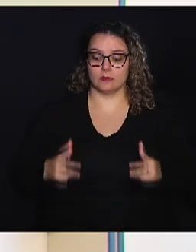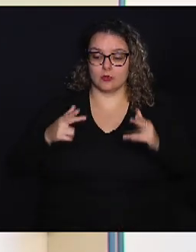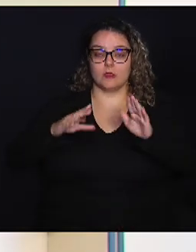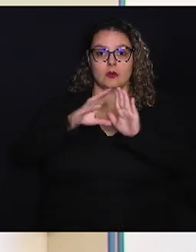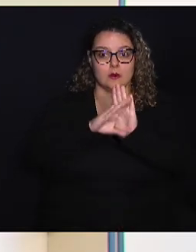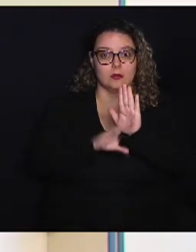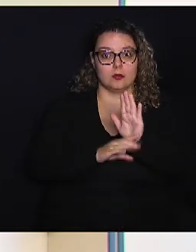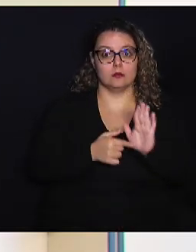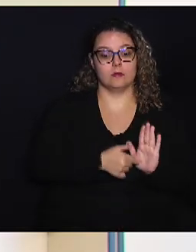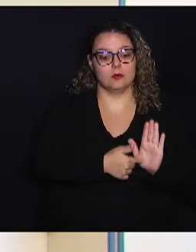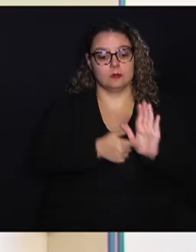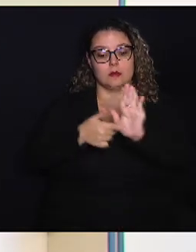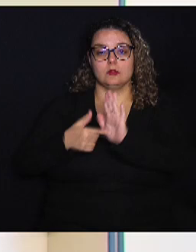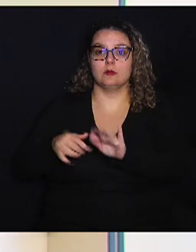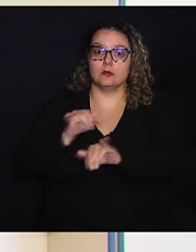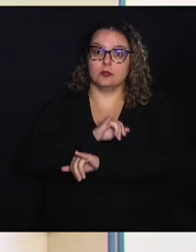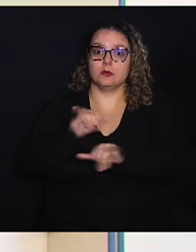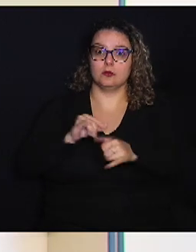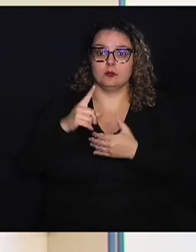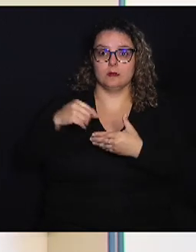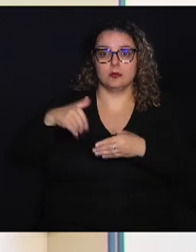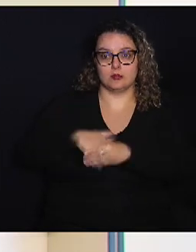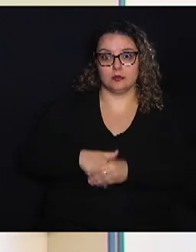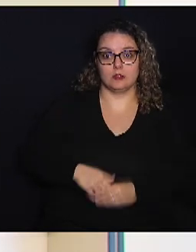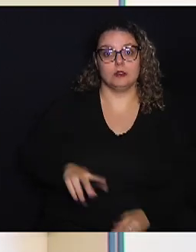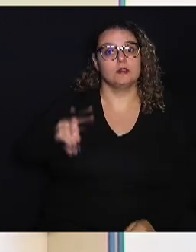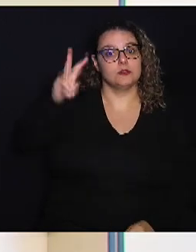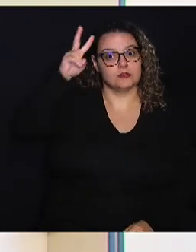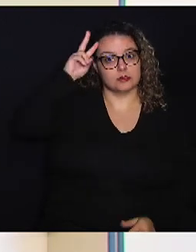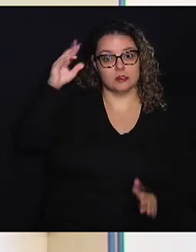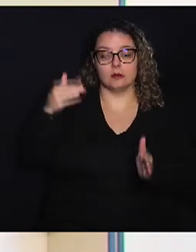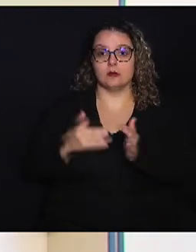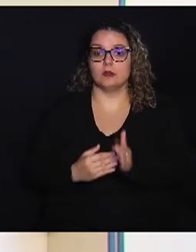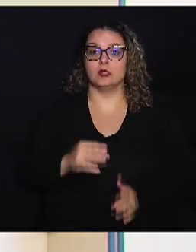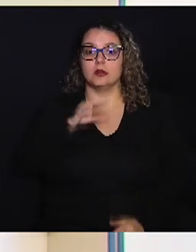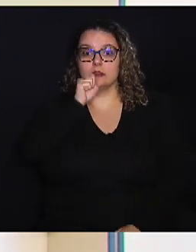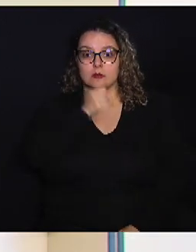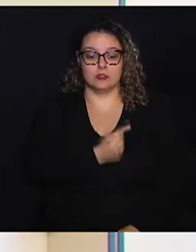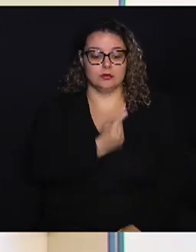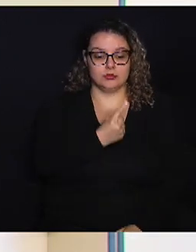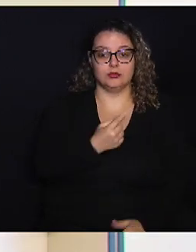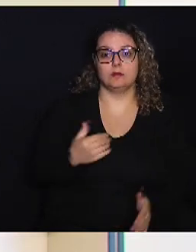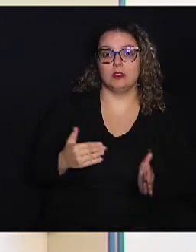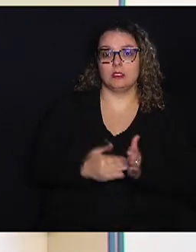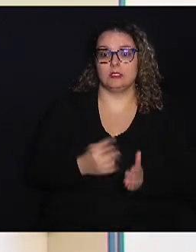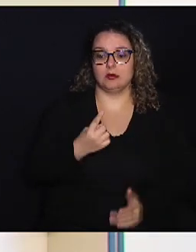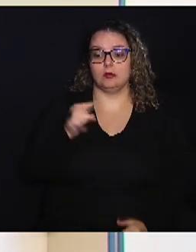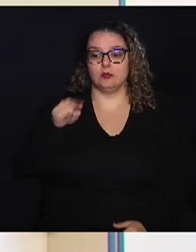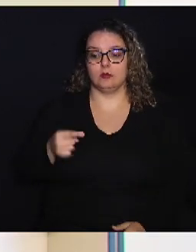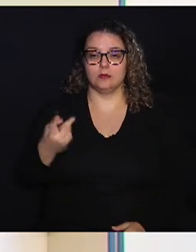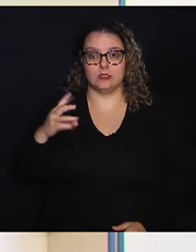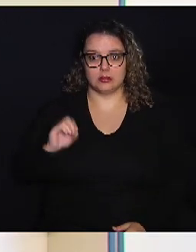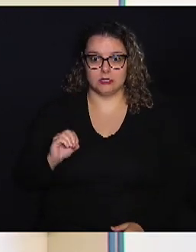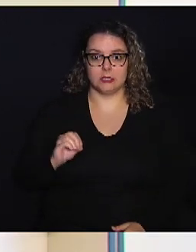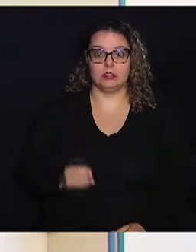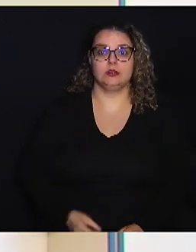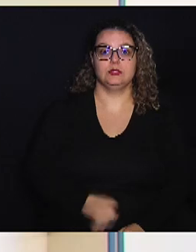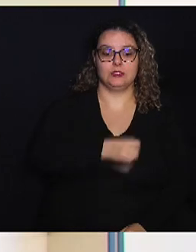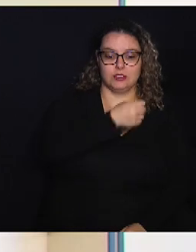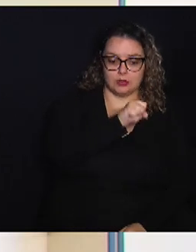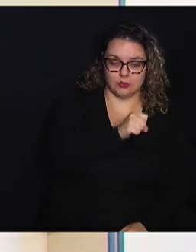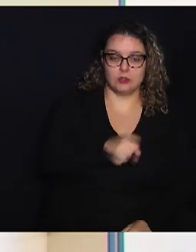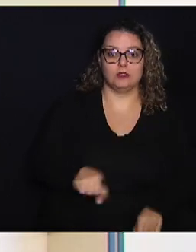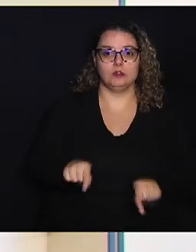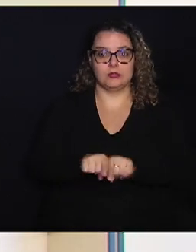para exibir a propaganda eleitoral de segunda a sábado, entre 1h e 1h10 da tarde e 8h e 8h30 da noite.